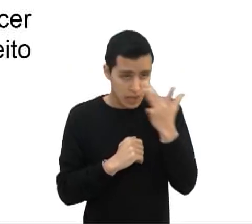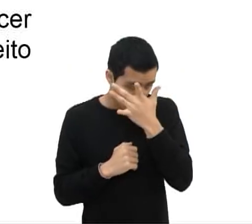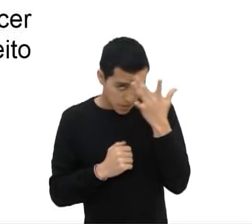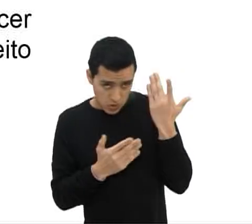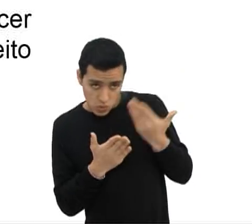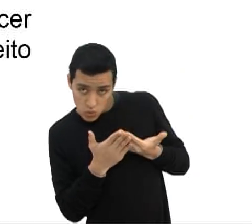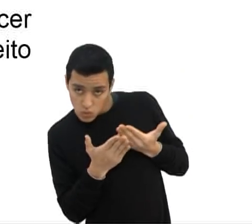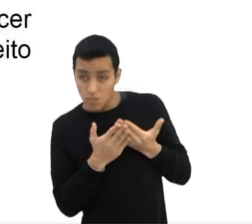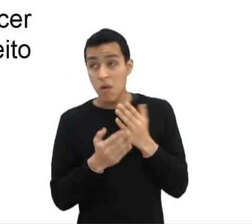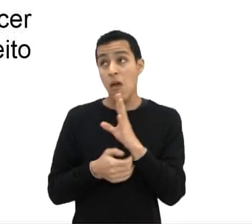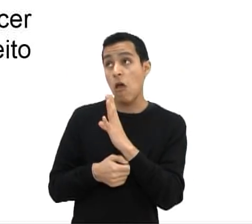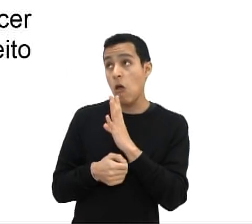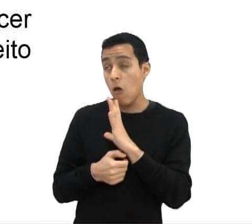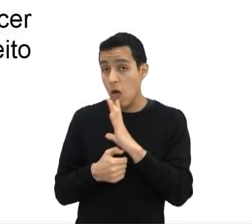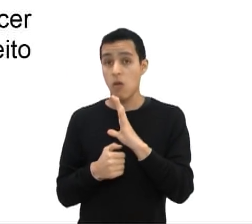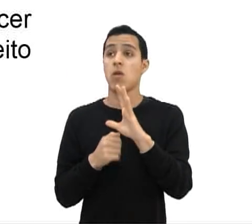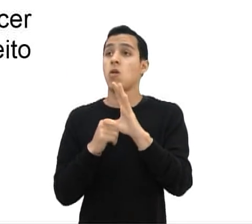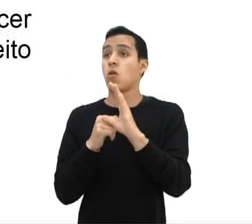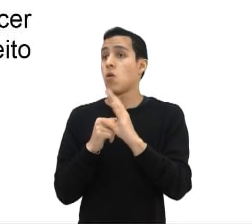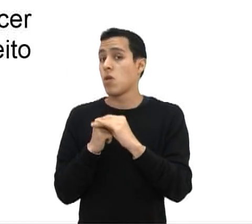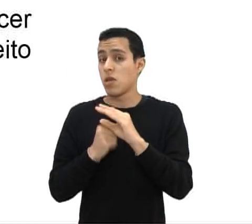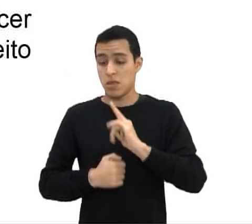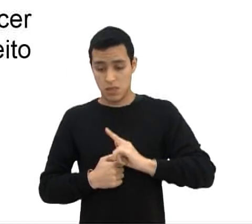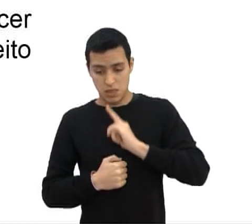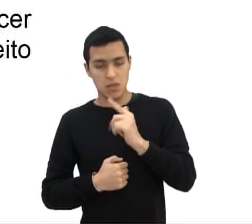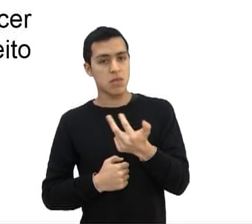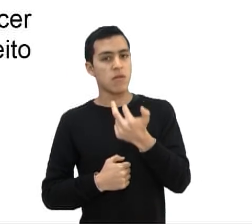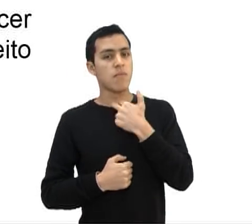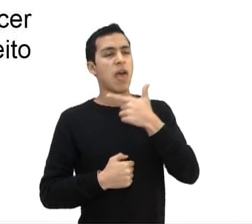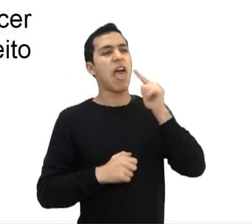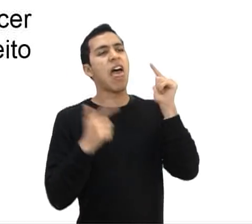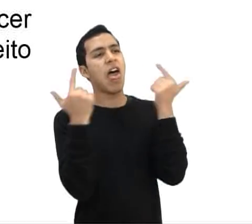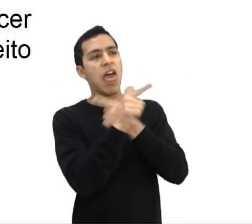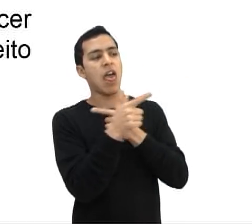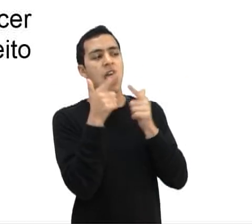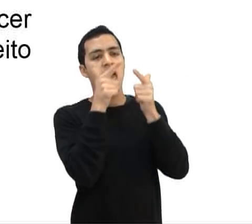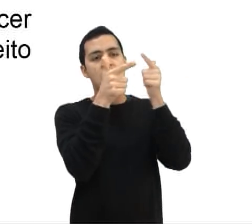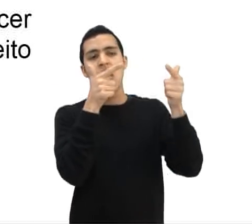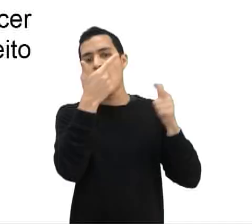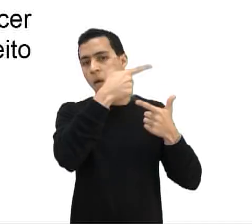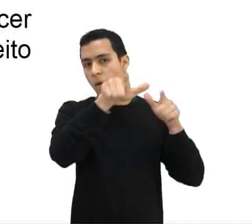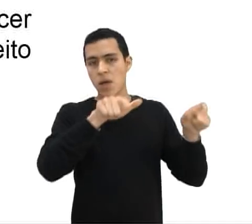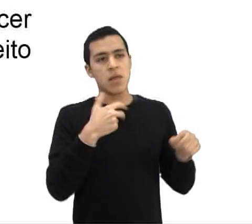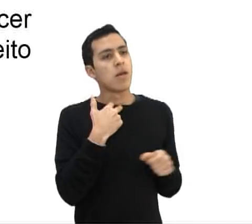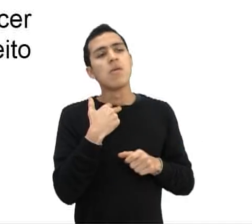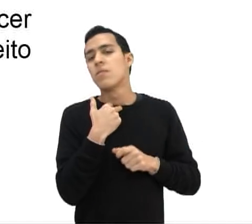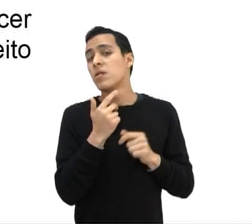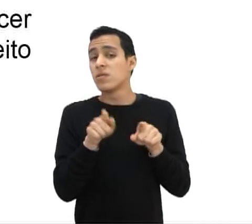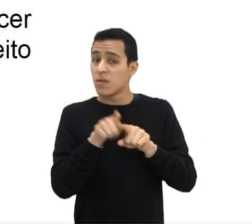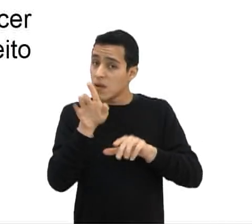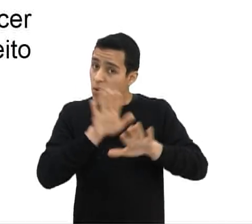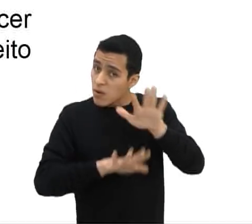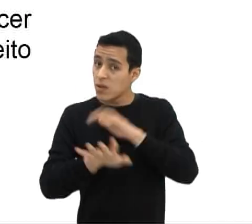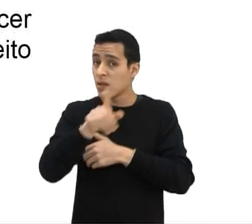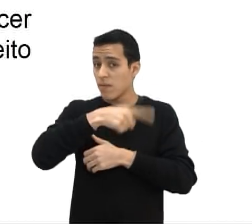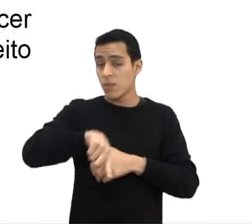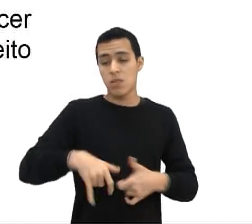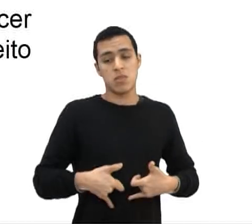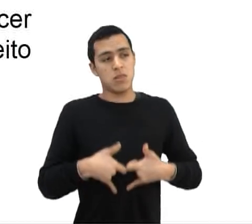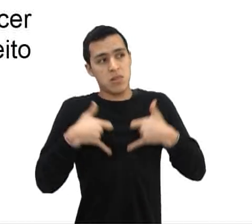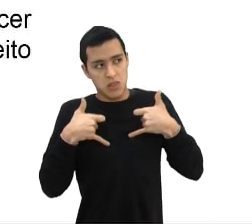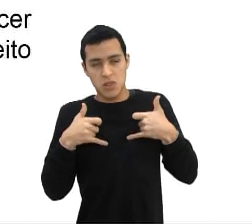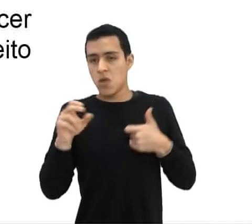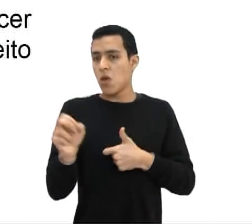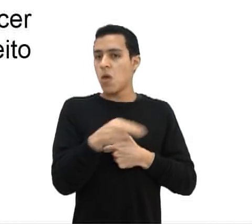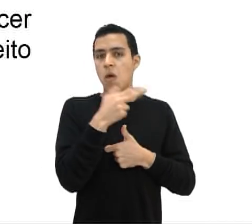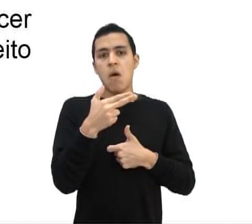estudar e conhecer bem as normas gramaticais não lhe dá o direito de ridicularizar e ofender outras, certo? E cuidado para não ser arrogante